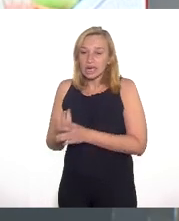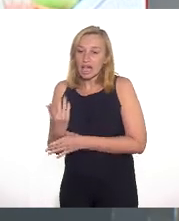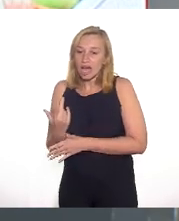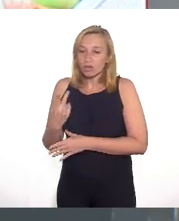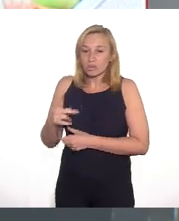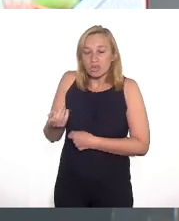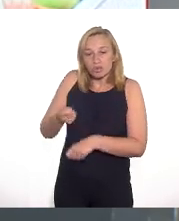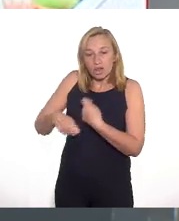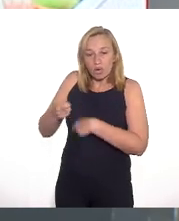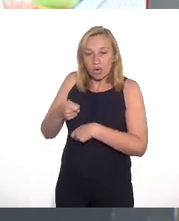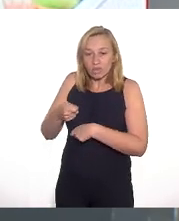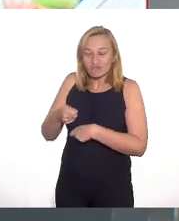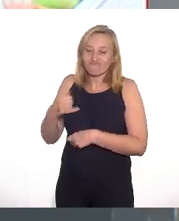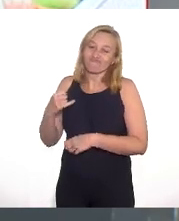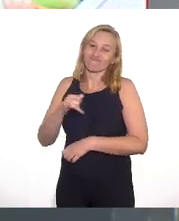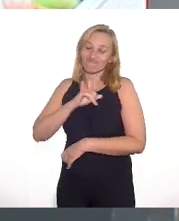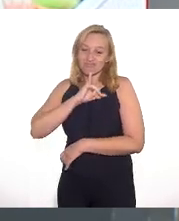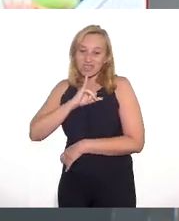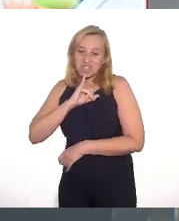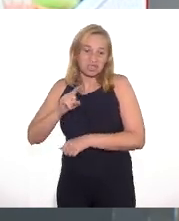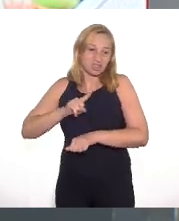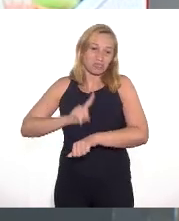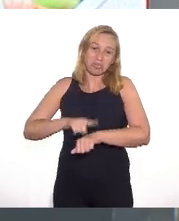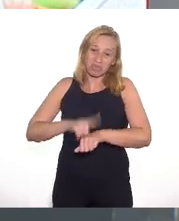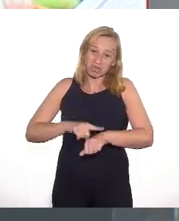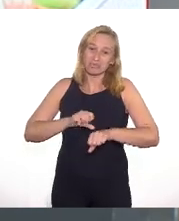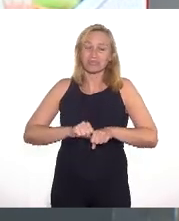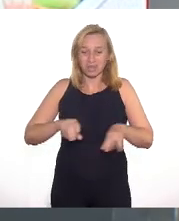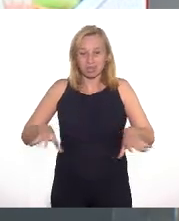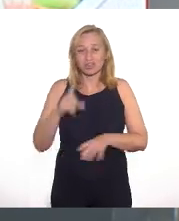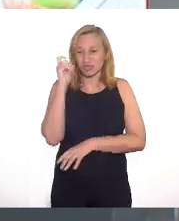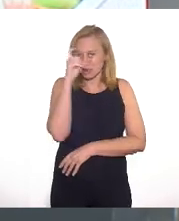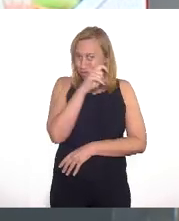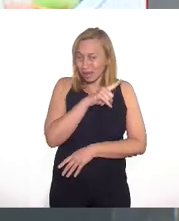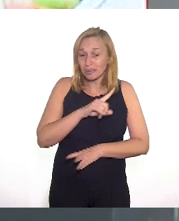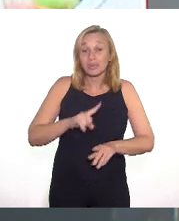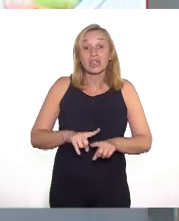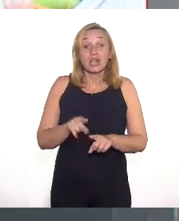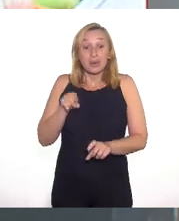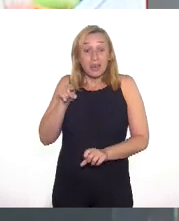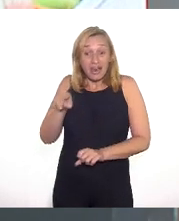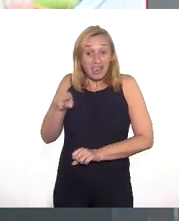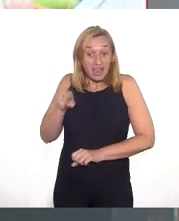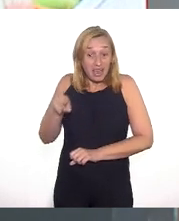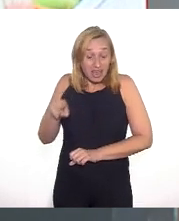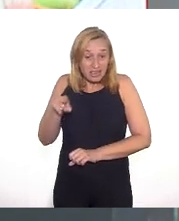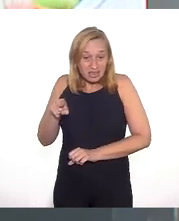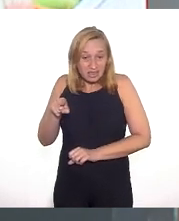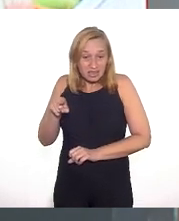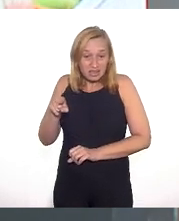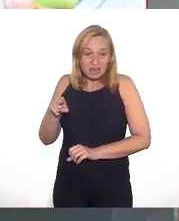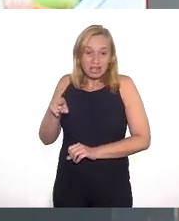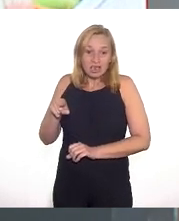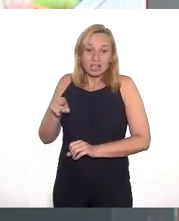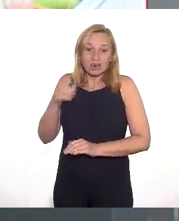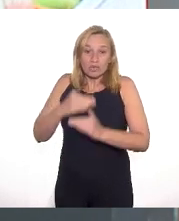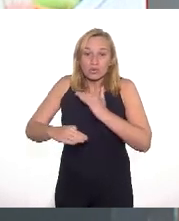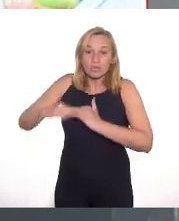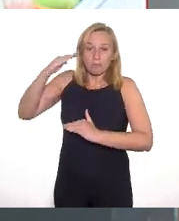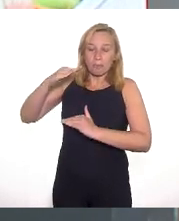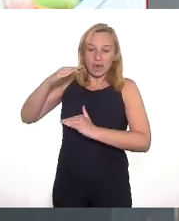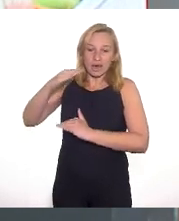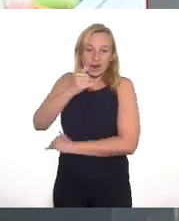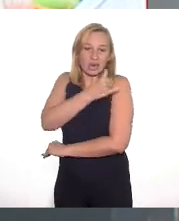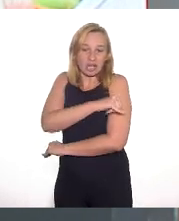infelizmente, nesse momento de pandemia, Vinícius, tiveram dificuldade. E é para esses que o Supera RJ olha, porque não